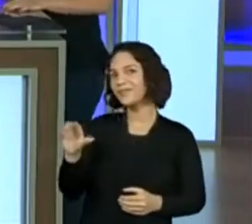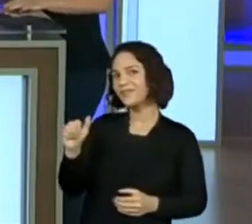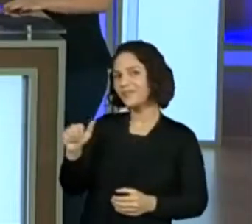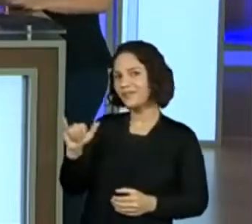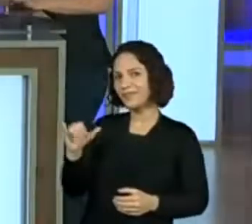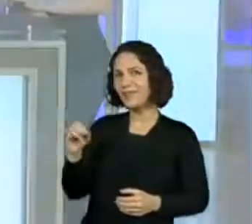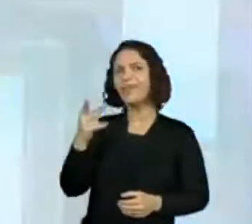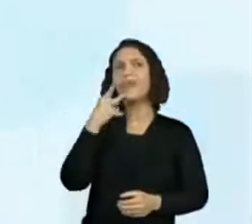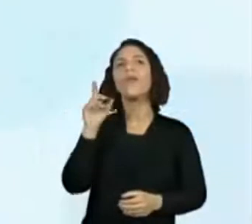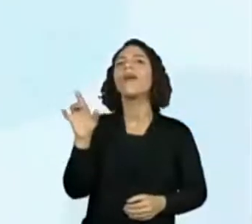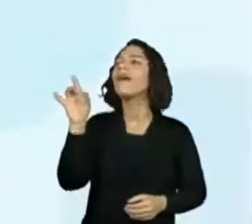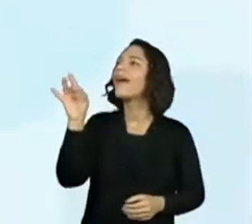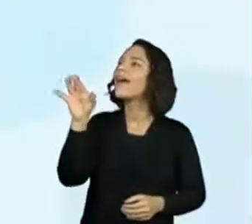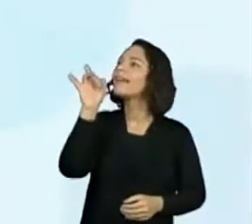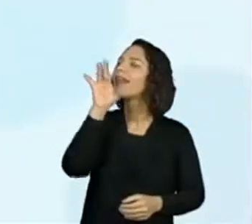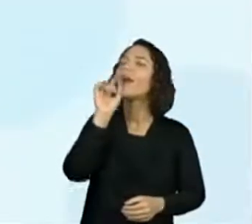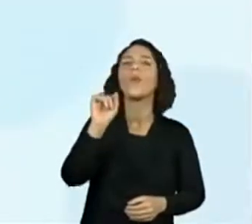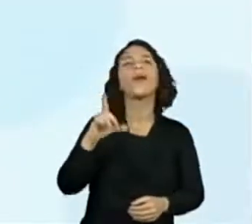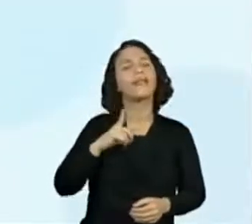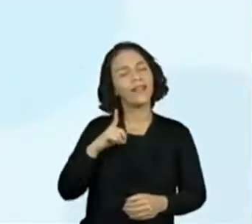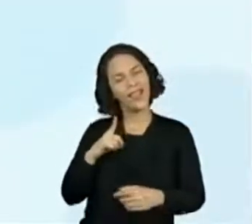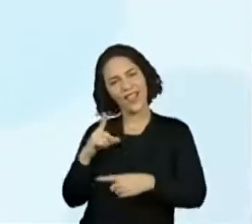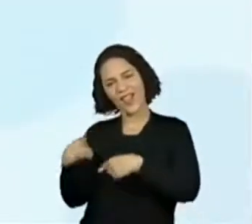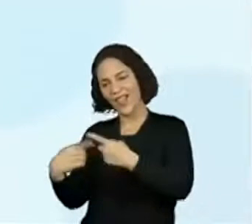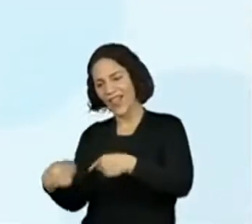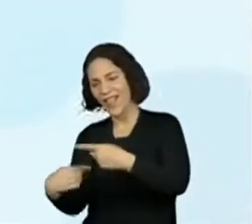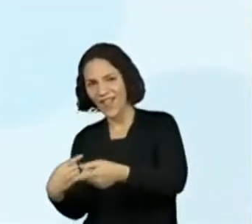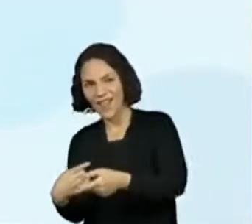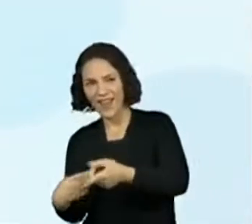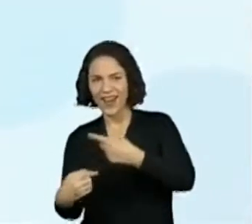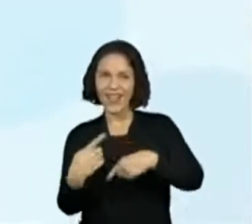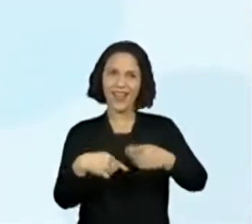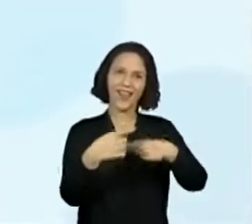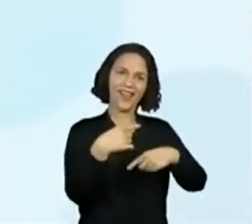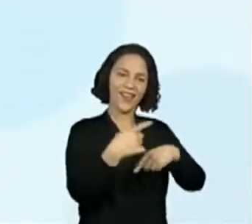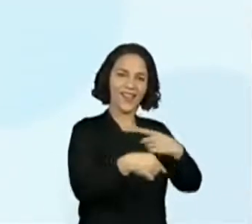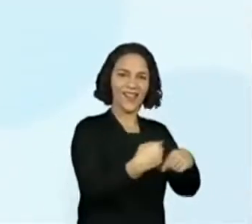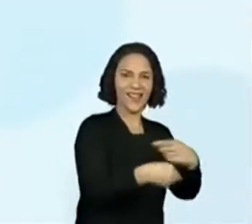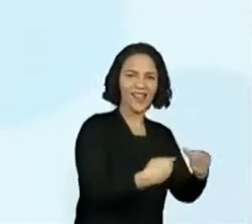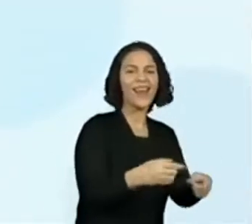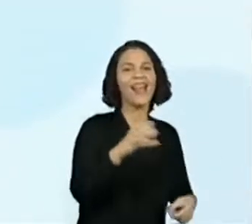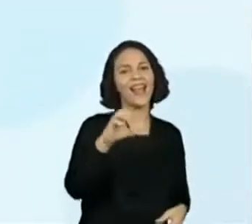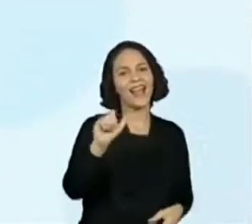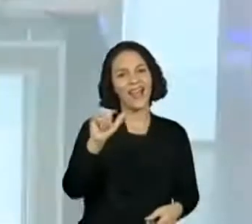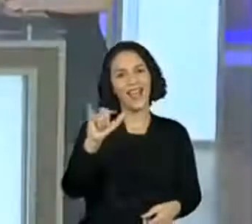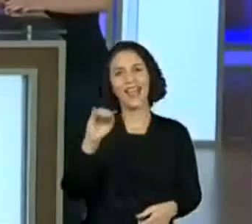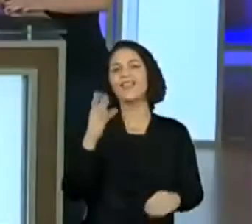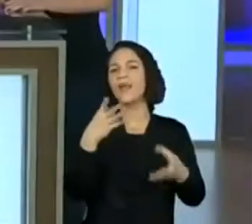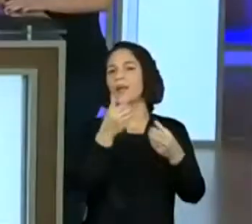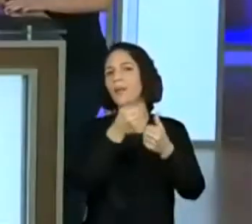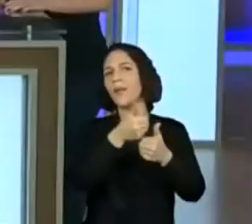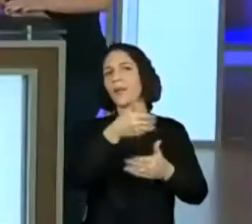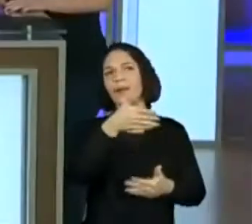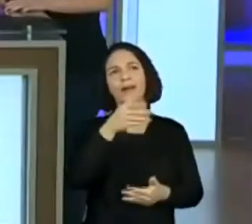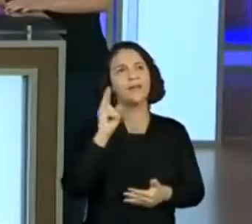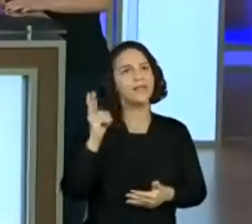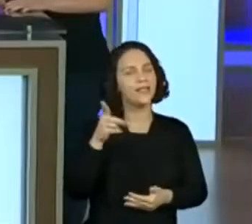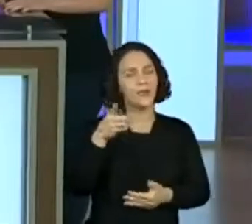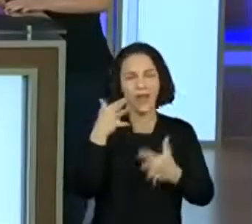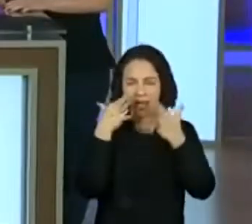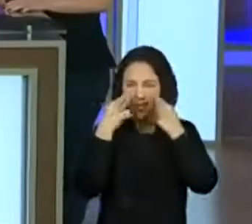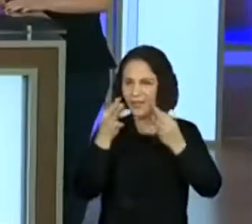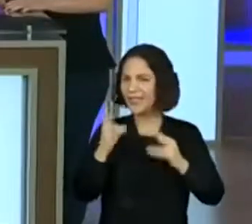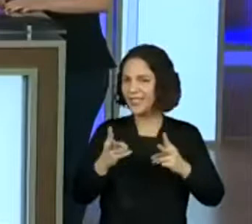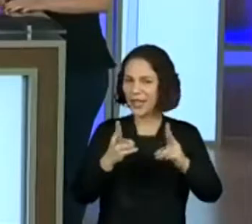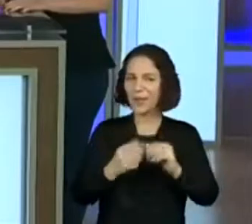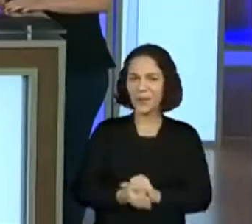as imagens aí que rolam, né? Ele já colocou a sequência todinha ali pra gente, né? Claro, o Caio sempre muito